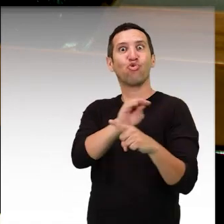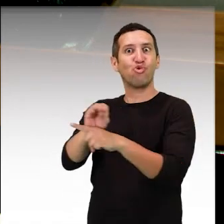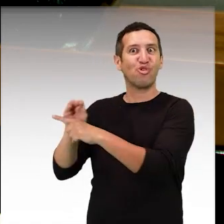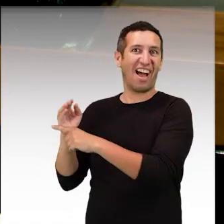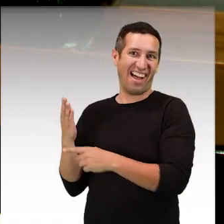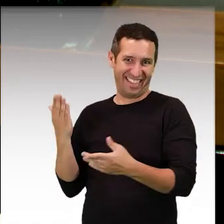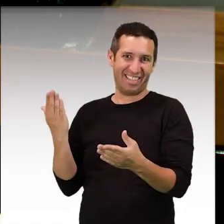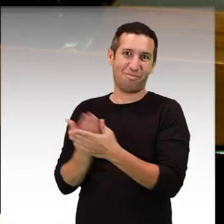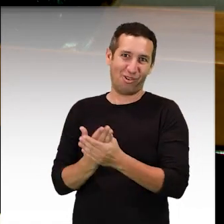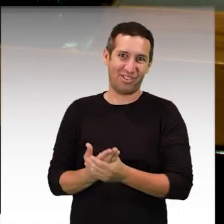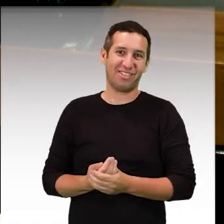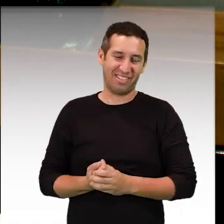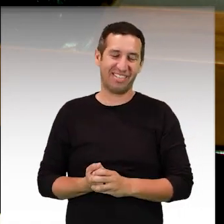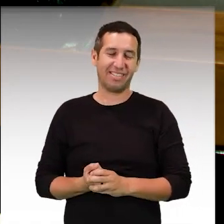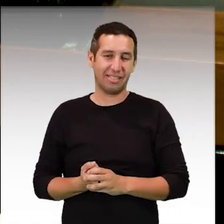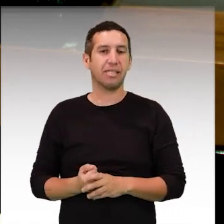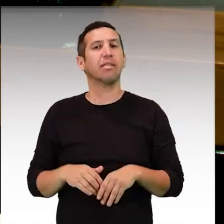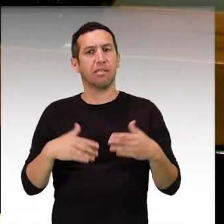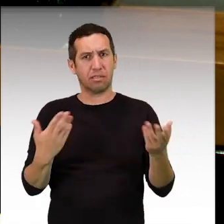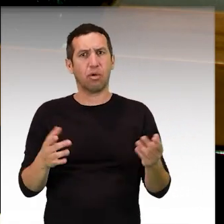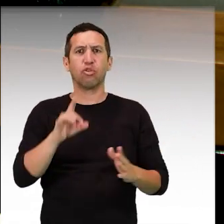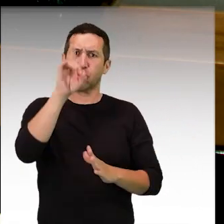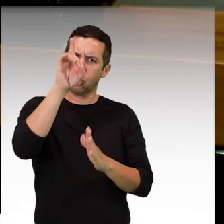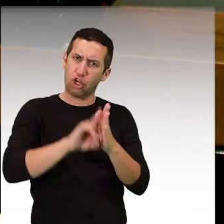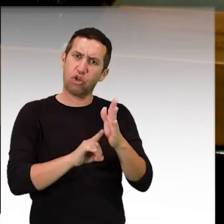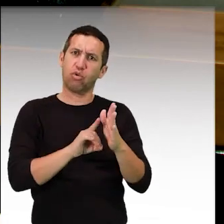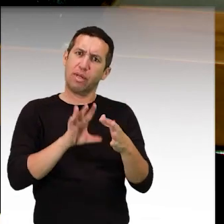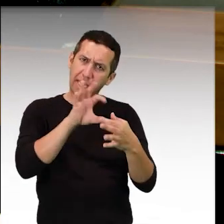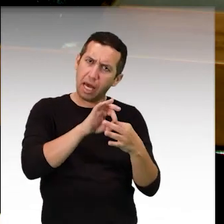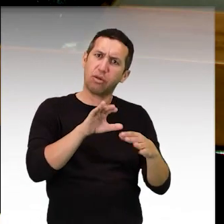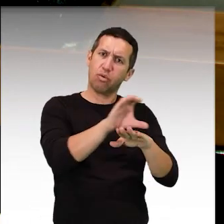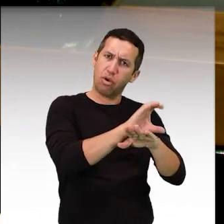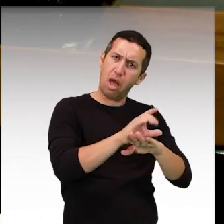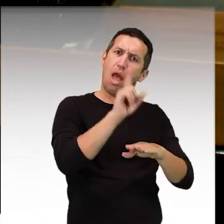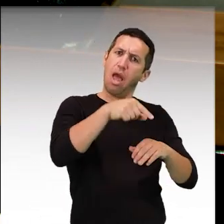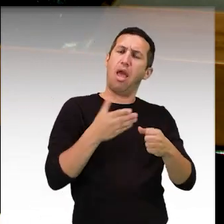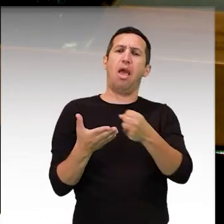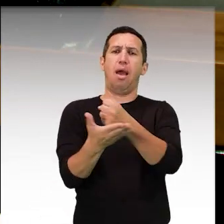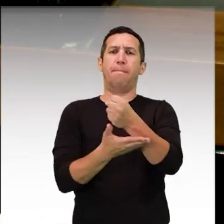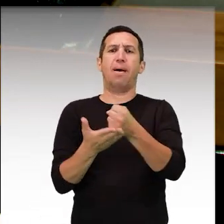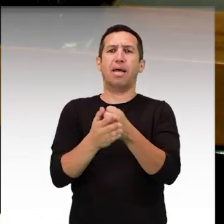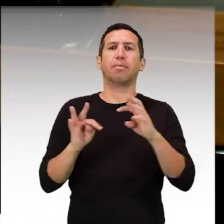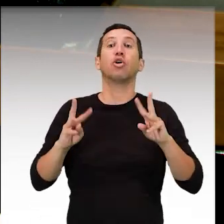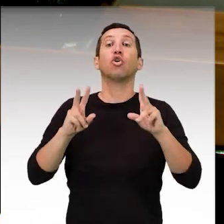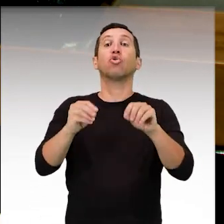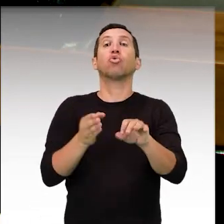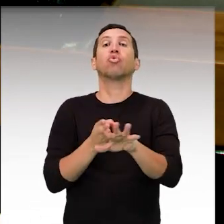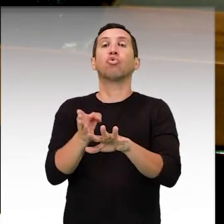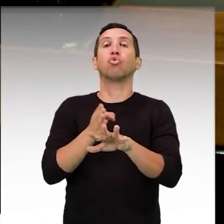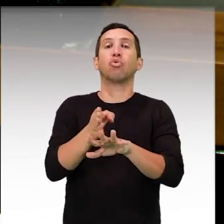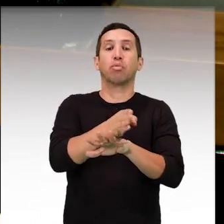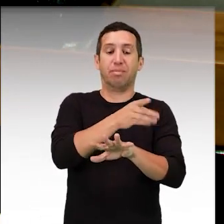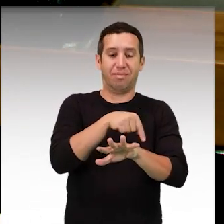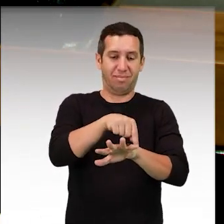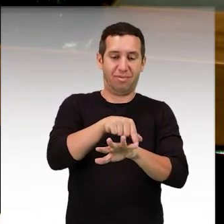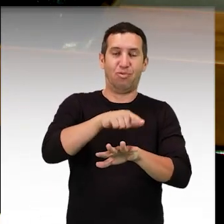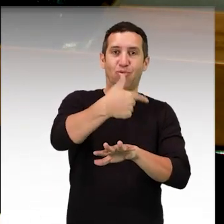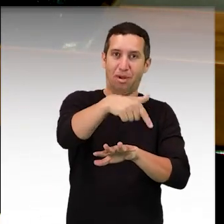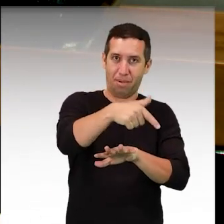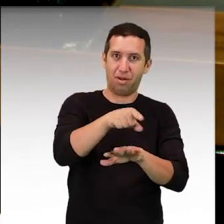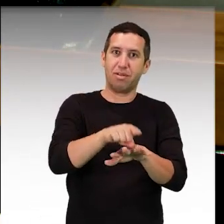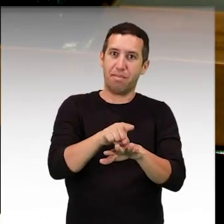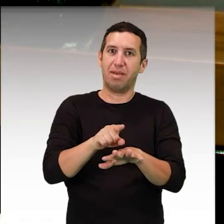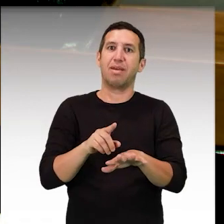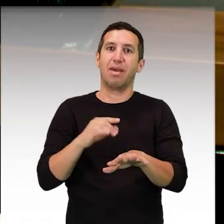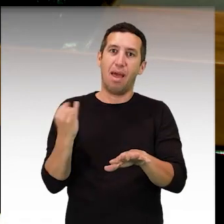direito constitucional. O direito constitucional, como todos sabemos, é a base para todos os demais ramos do direito, inclusive para